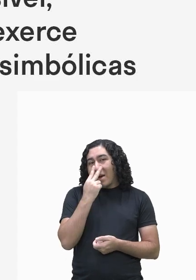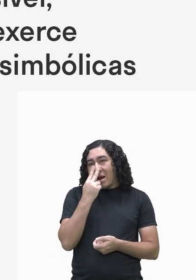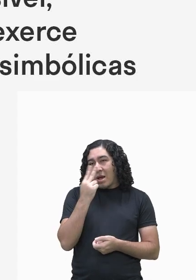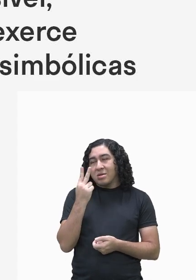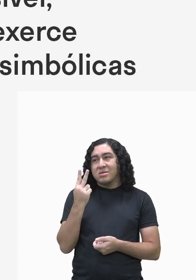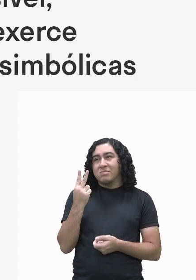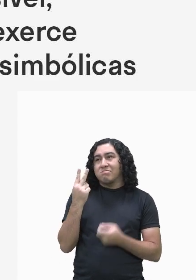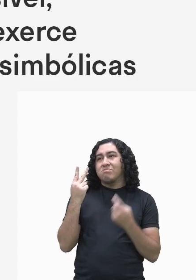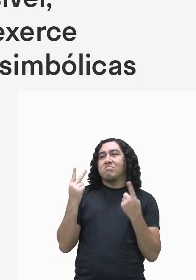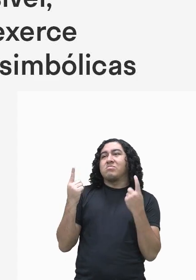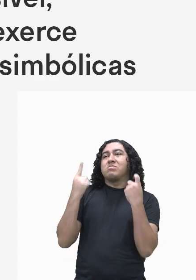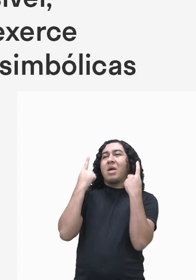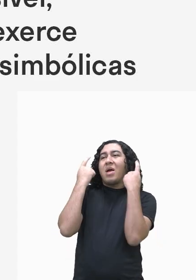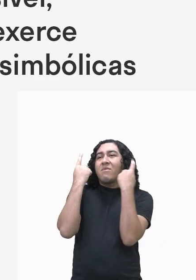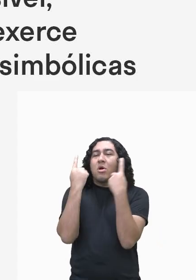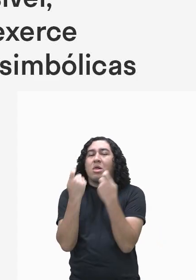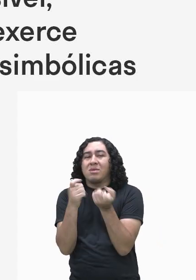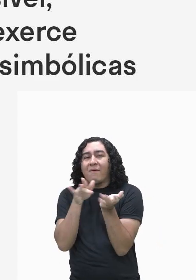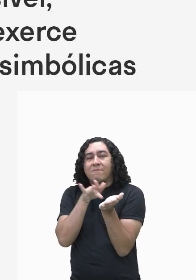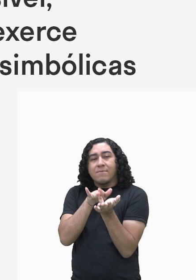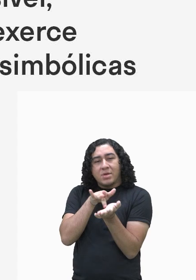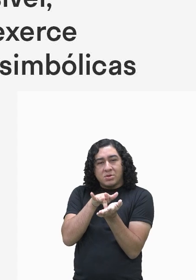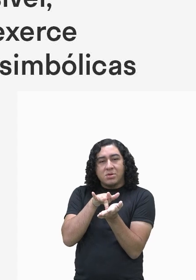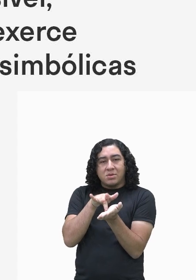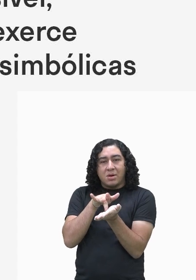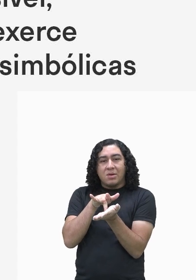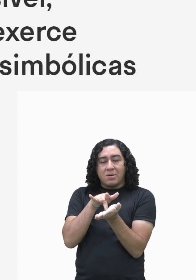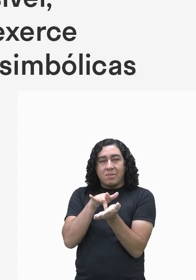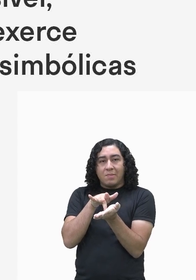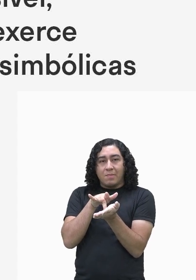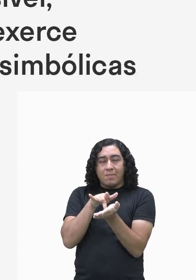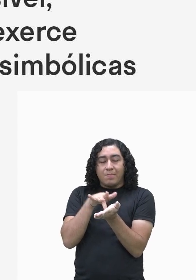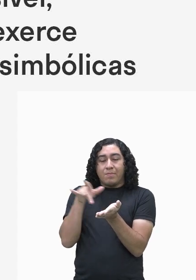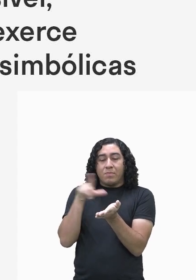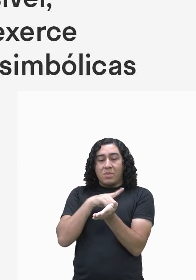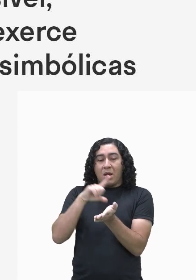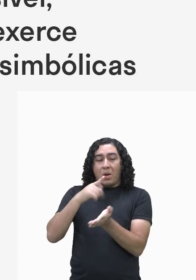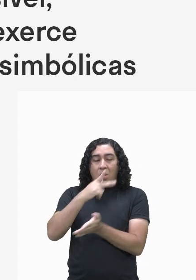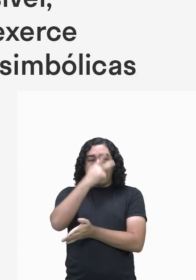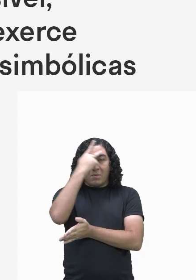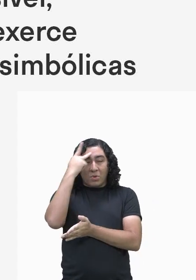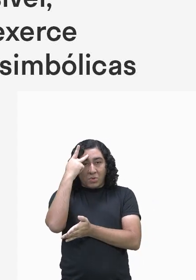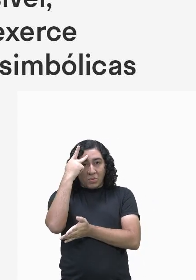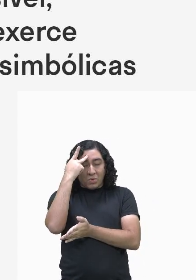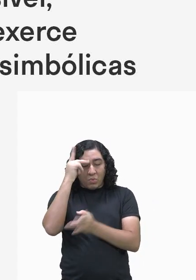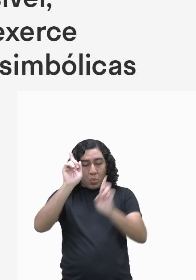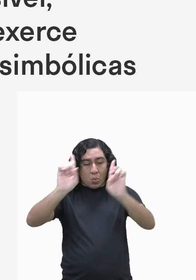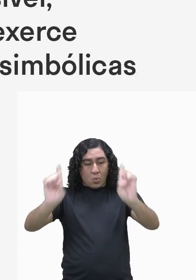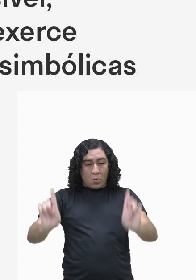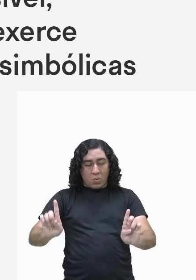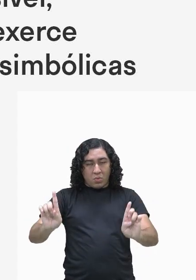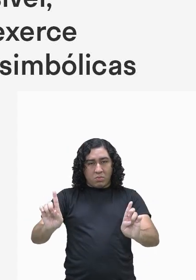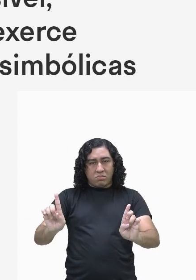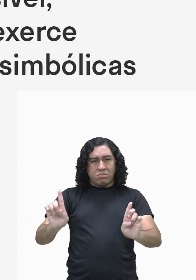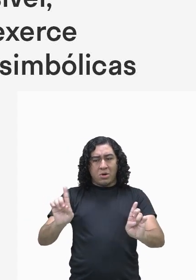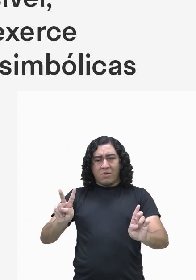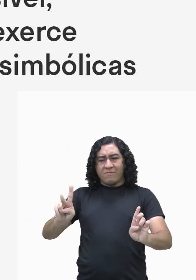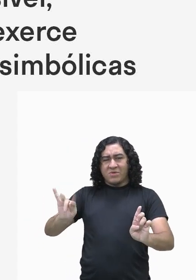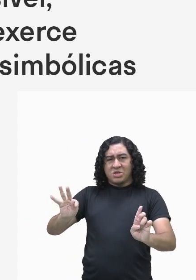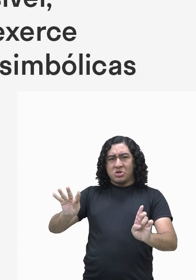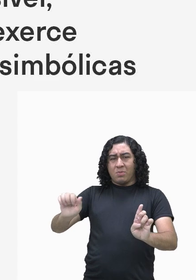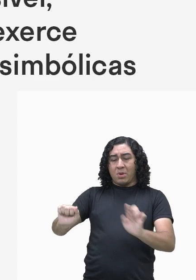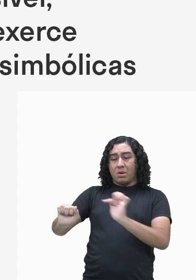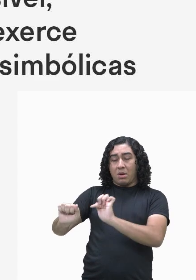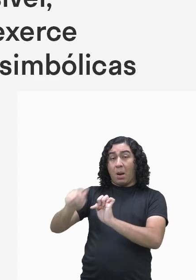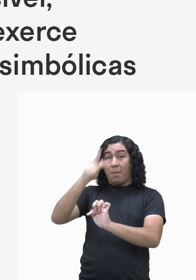insensível, invisível às suas próprias vítimas. Como assim? As vítimas, as pessoas